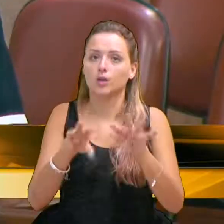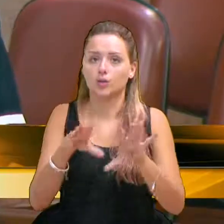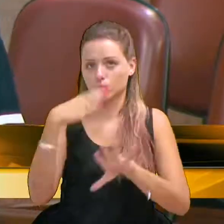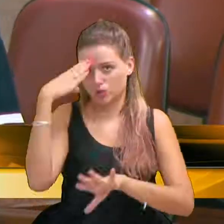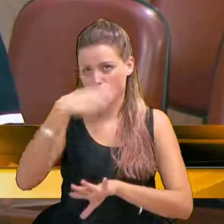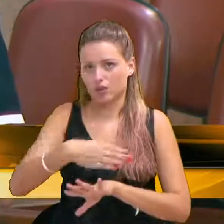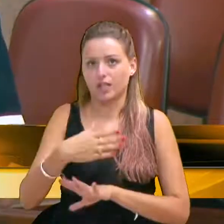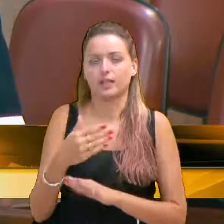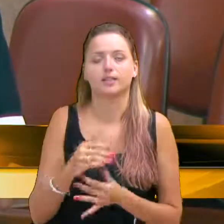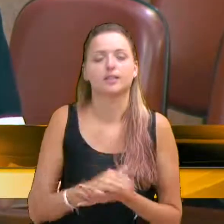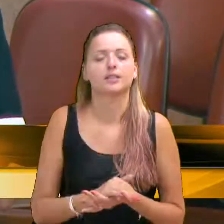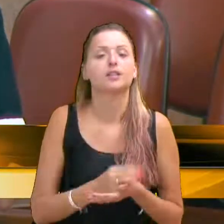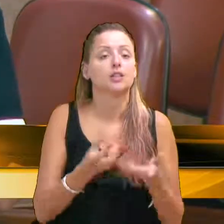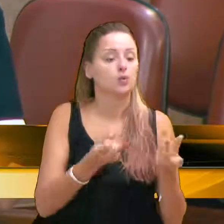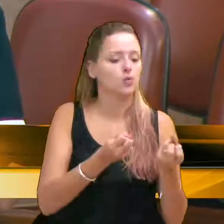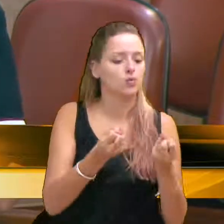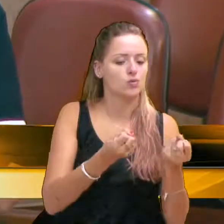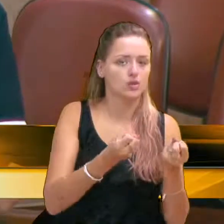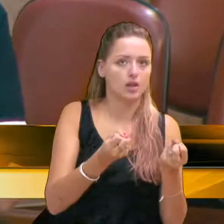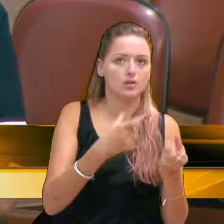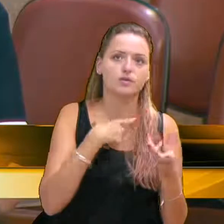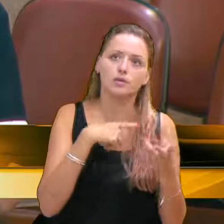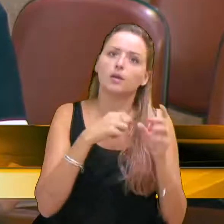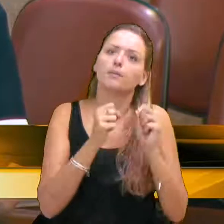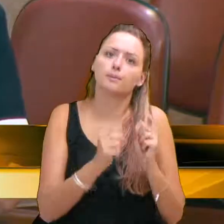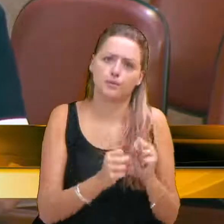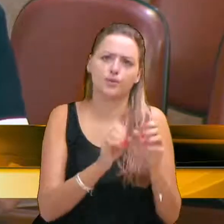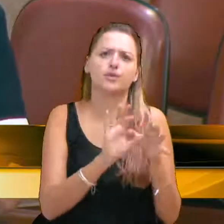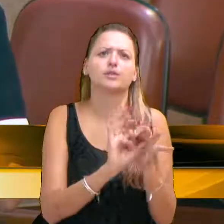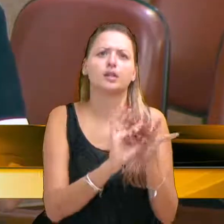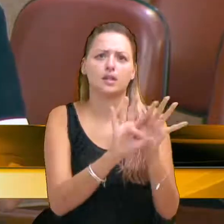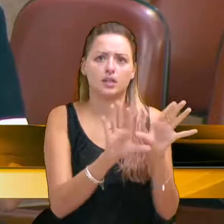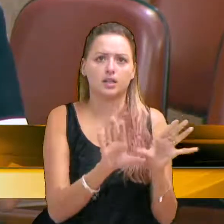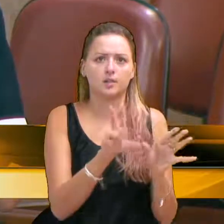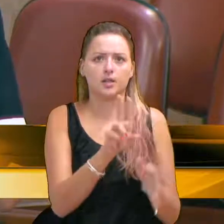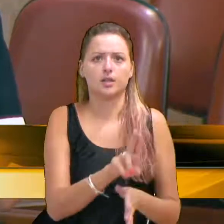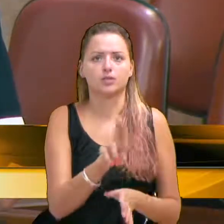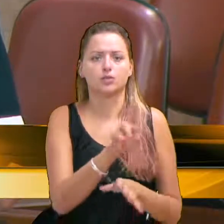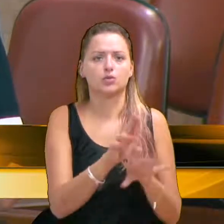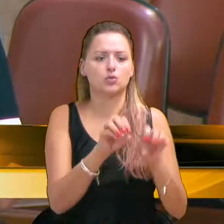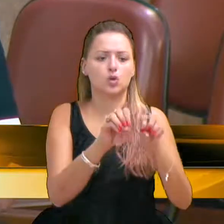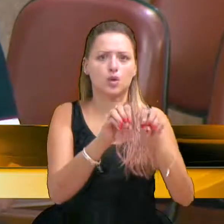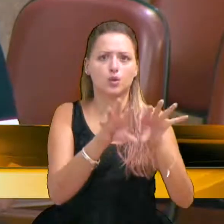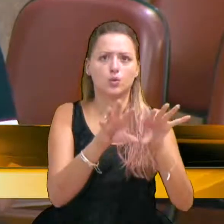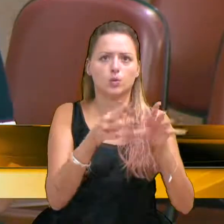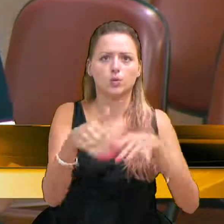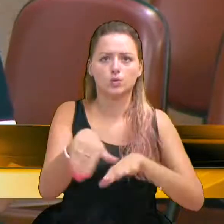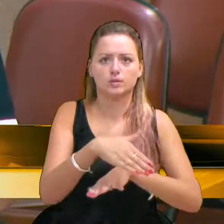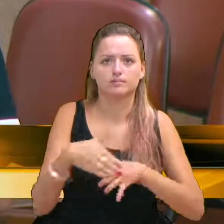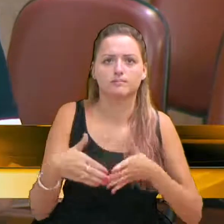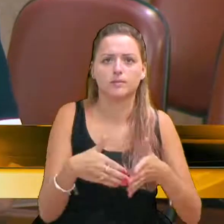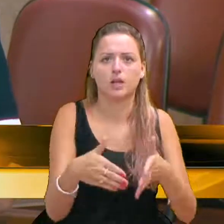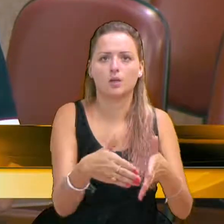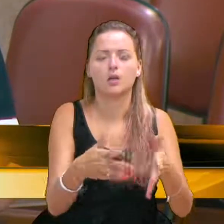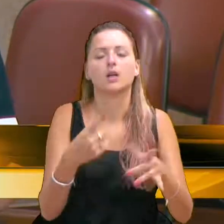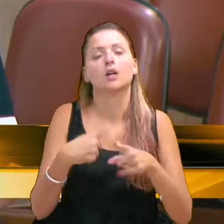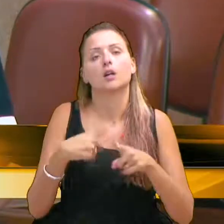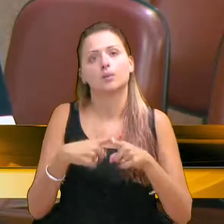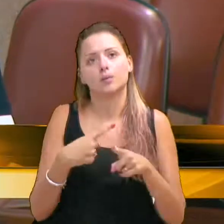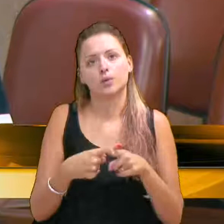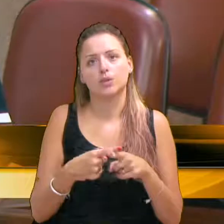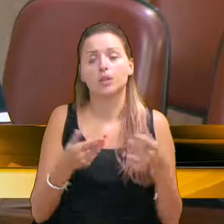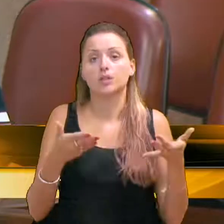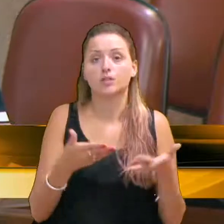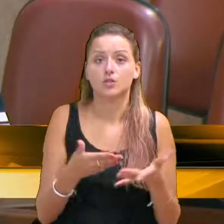Enquanto isso, aqueles que possuem poderiam ser liberados da exigência de utilização de luz baixa nas rodovias, uma vez que o equipamento